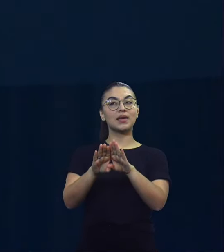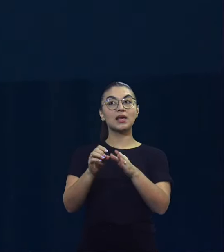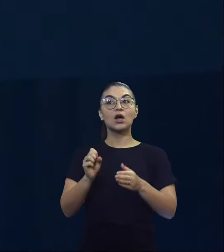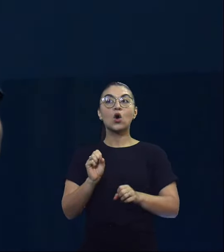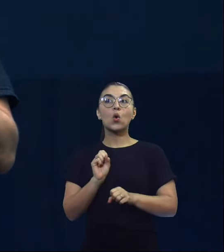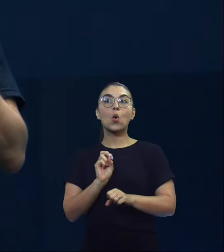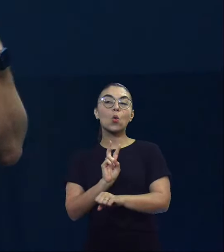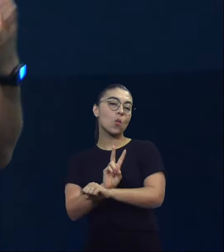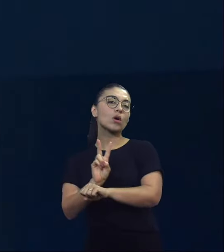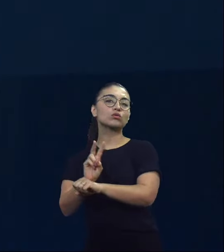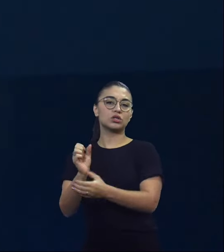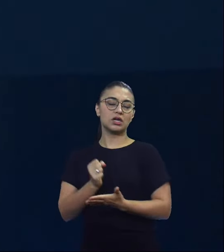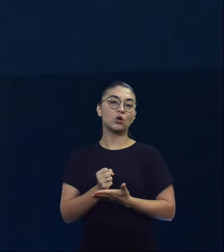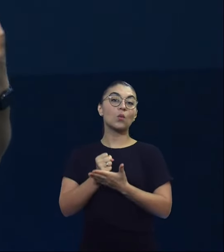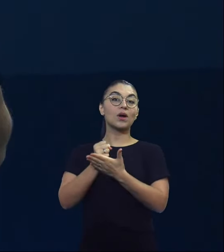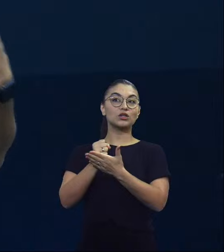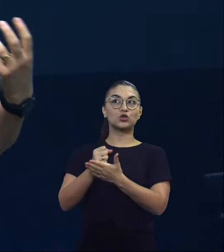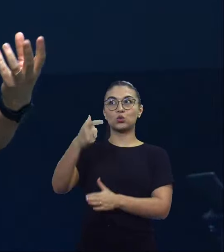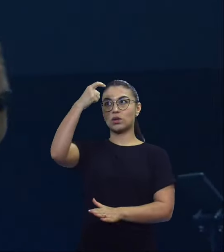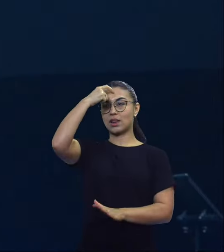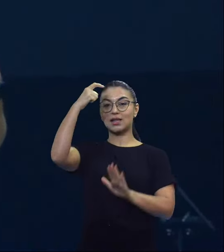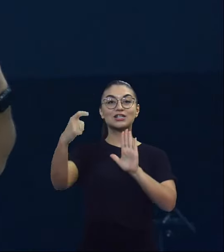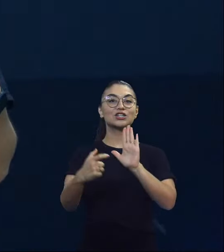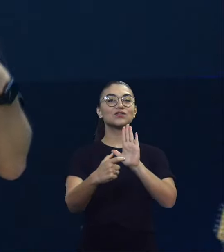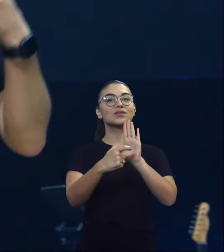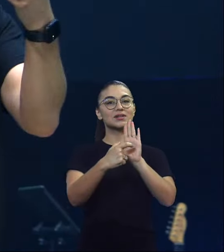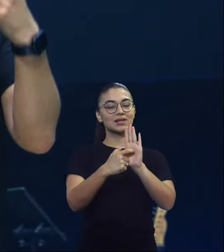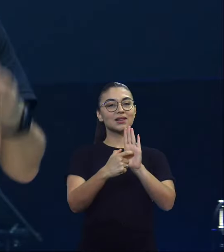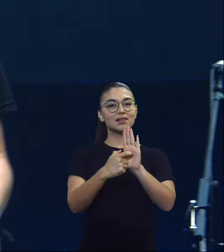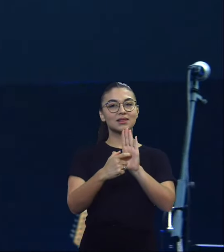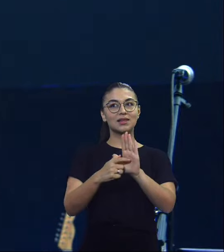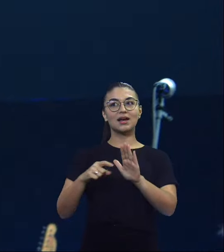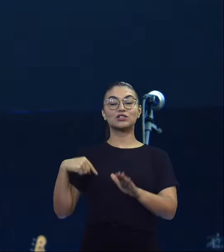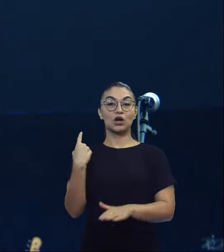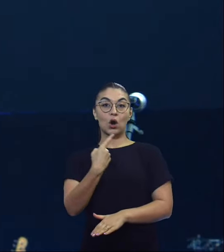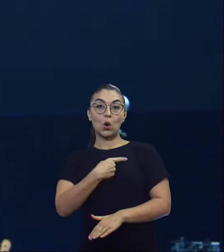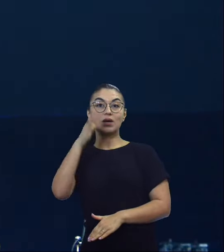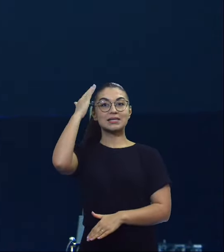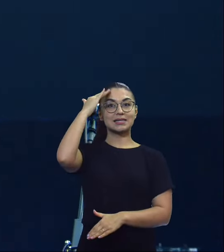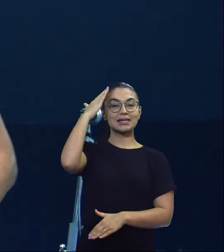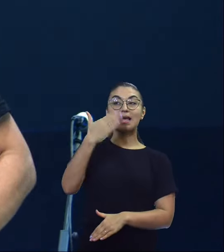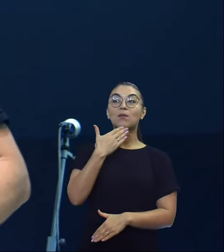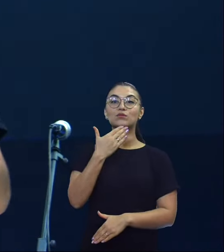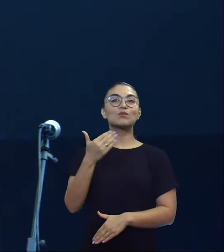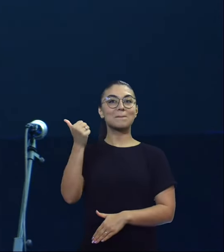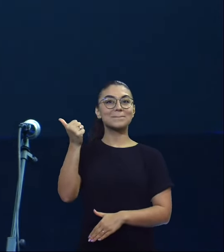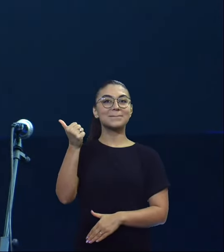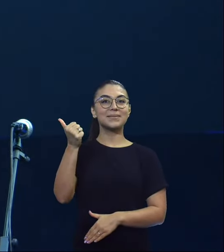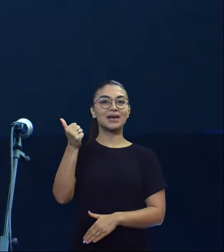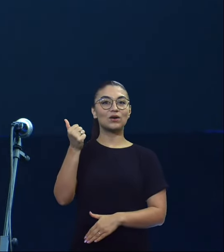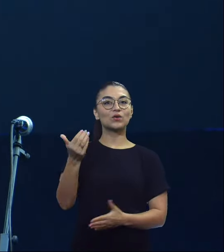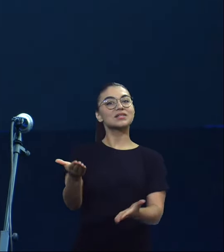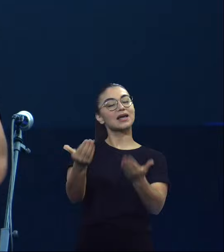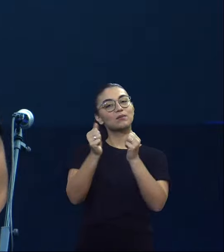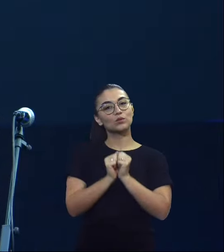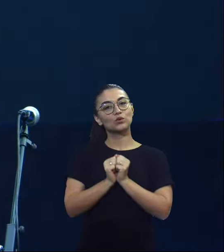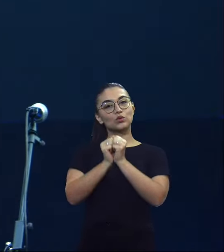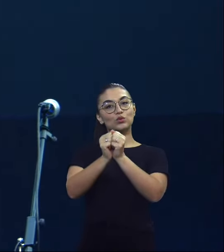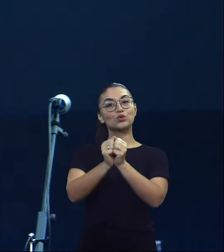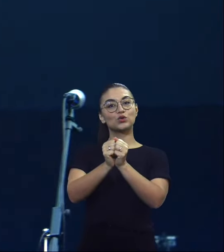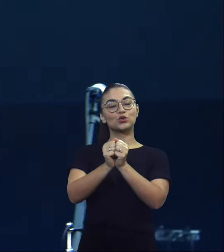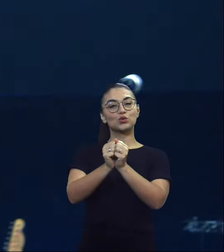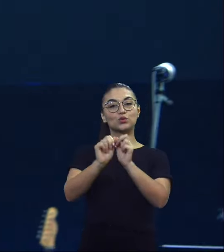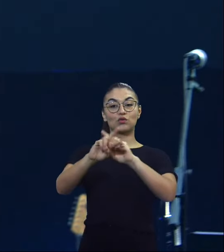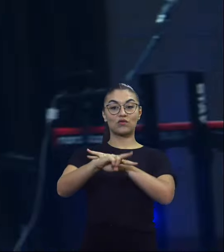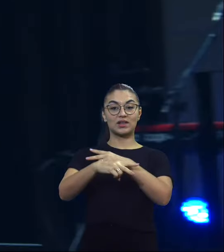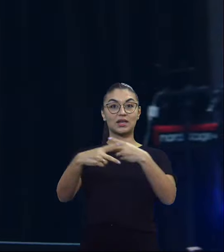coesão aí junto, dentre as pessoas que entendem os problemas, os processos, também isso aí junto, tá bom? Quero te convidar a participar semana que vem, vai estar com o link lá